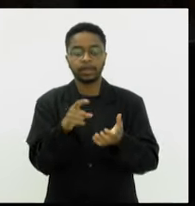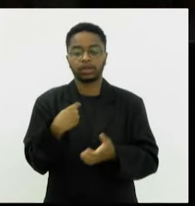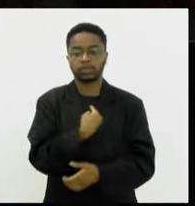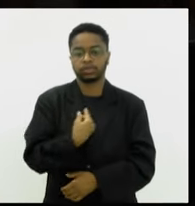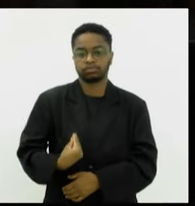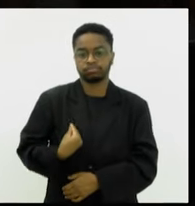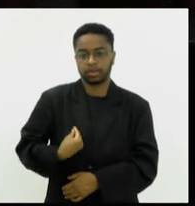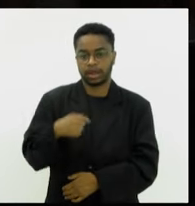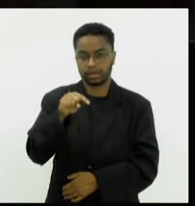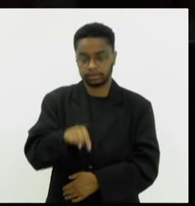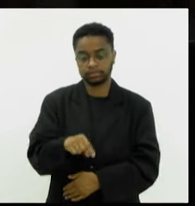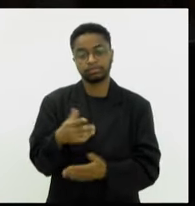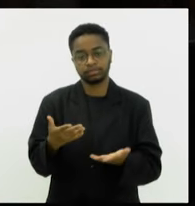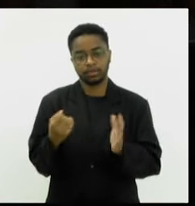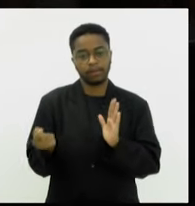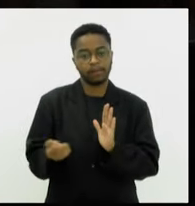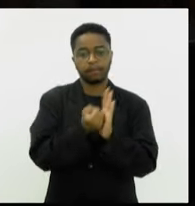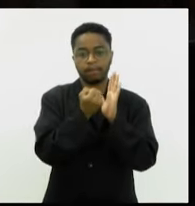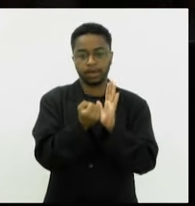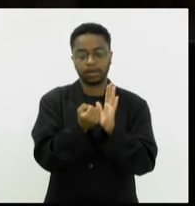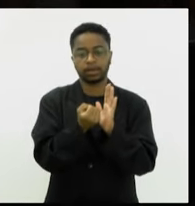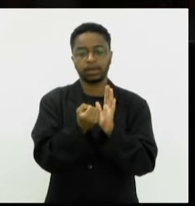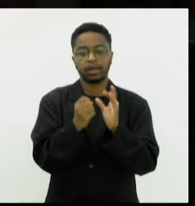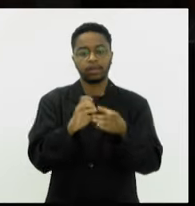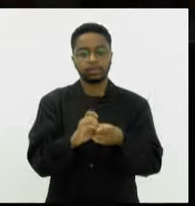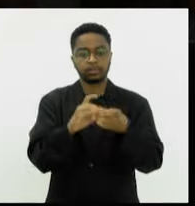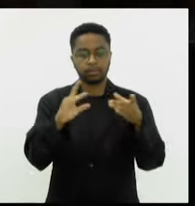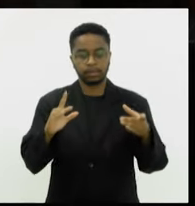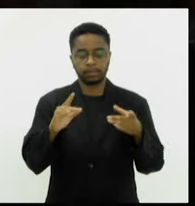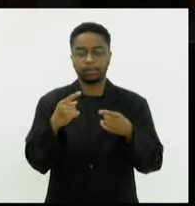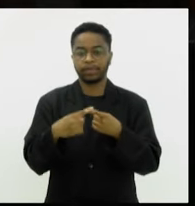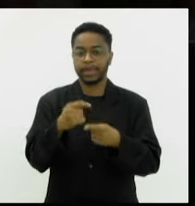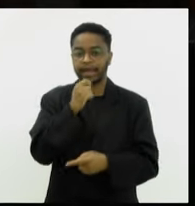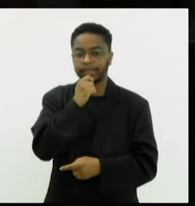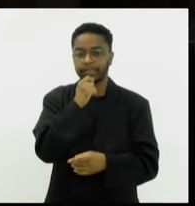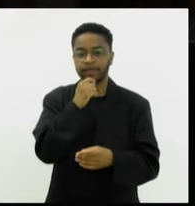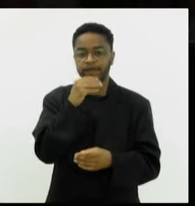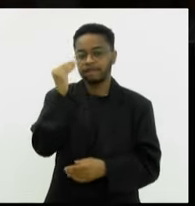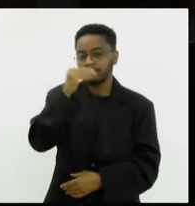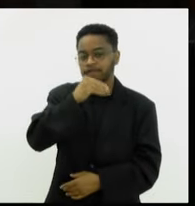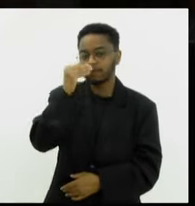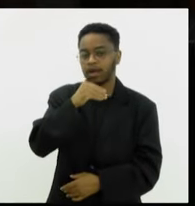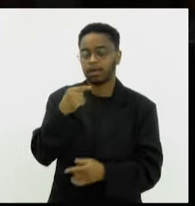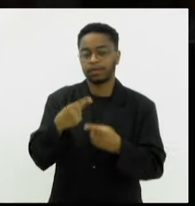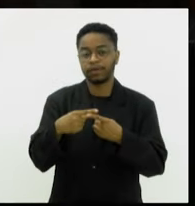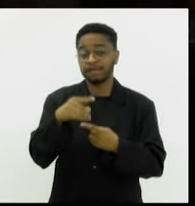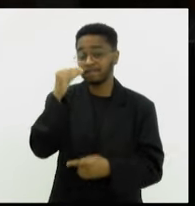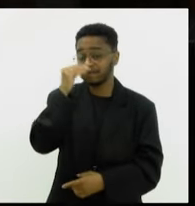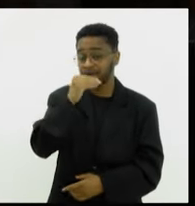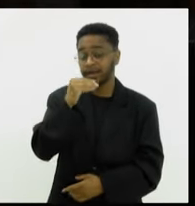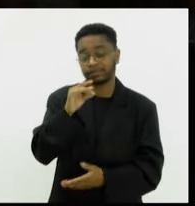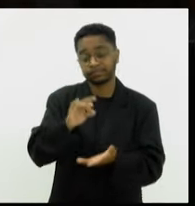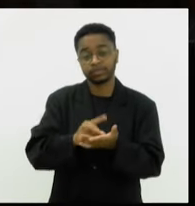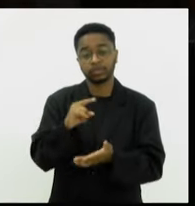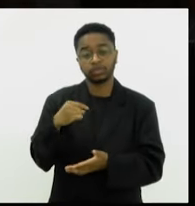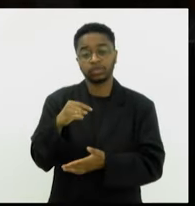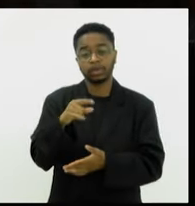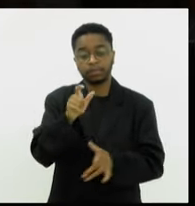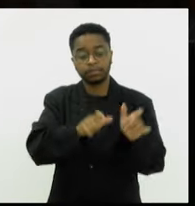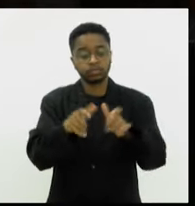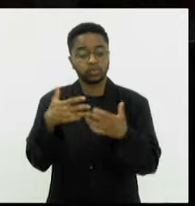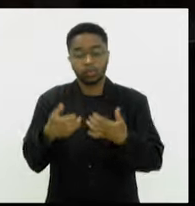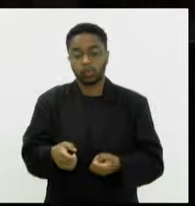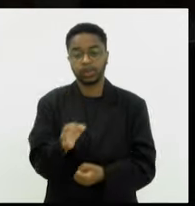aqui. E isso é muito simbólico diante de uma democracia que ainda é muito frágil. É tão frágil que não nos aceitam nesse